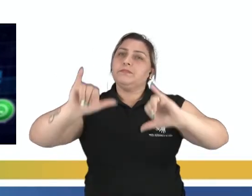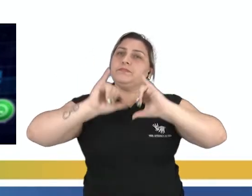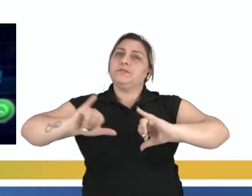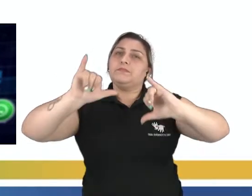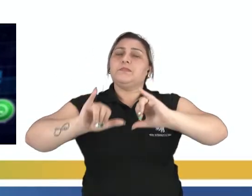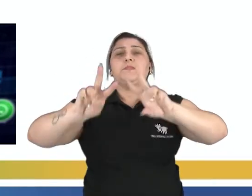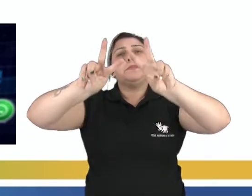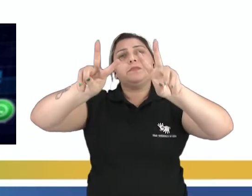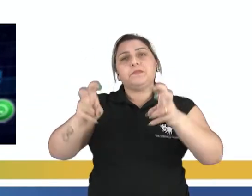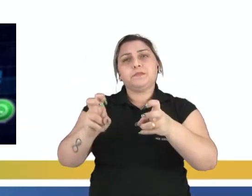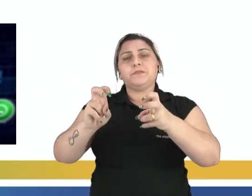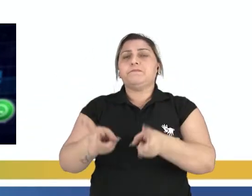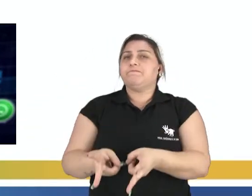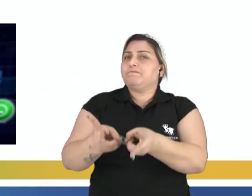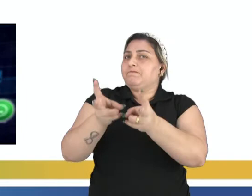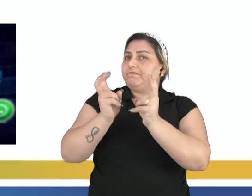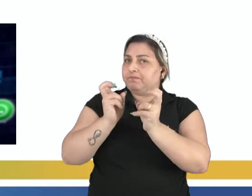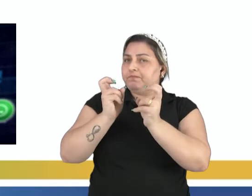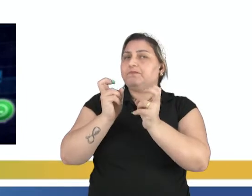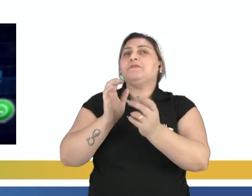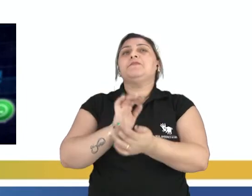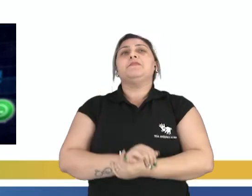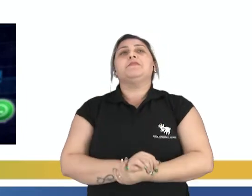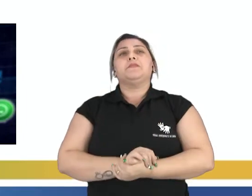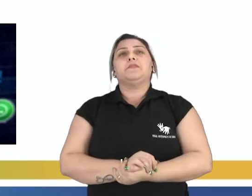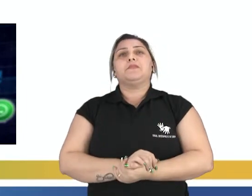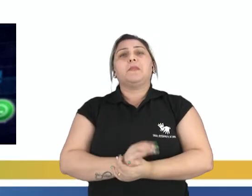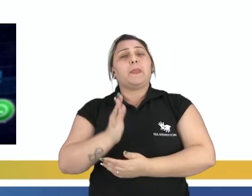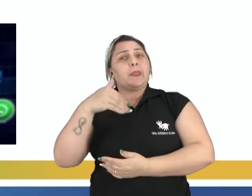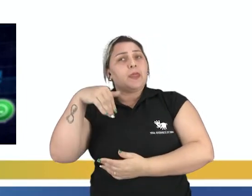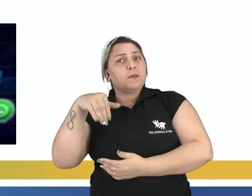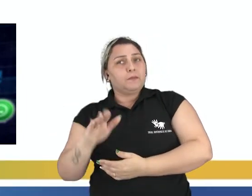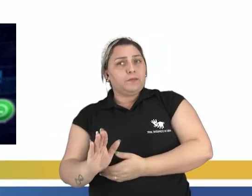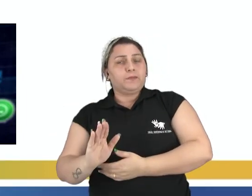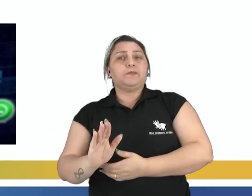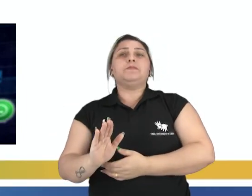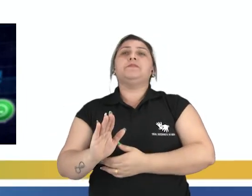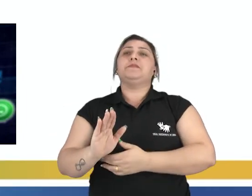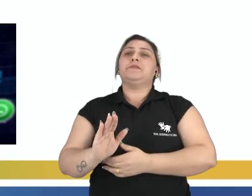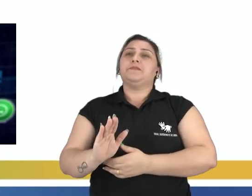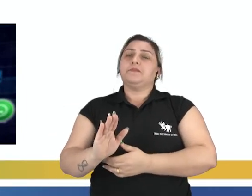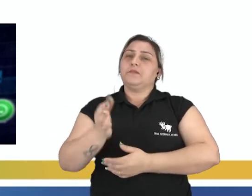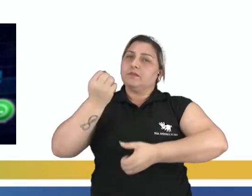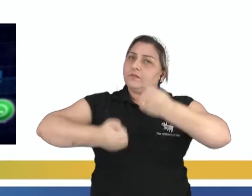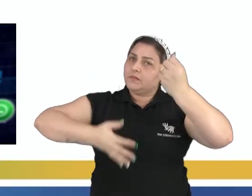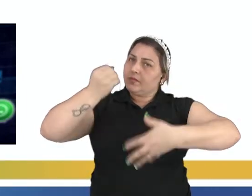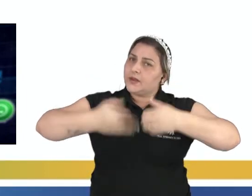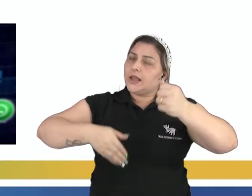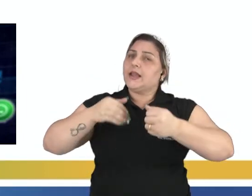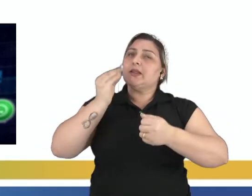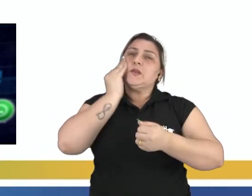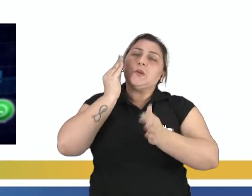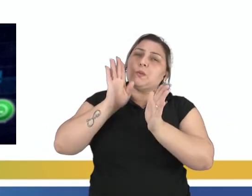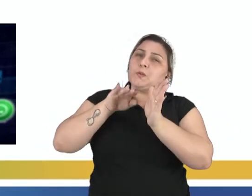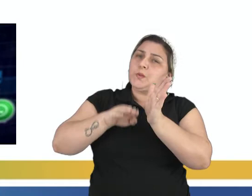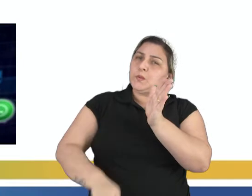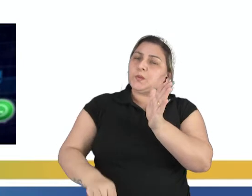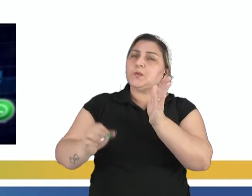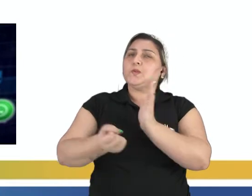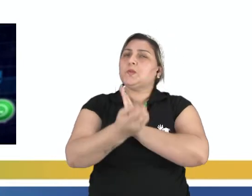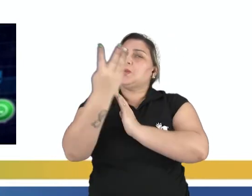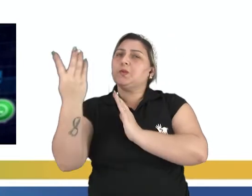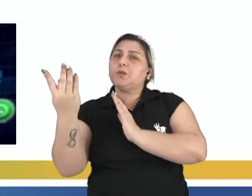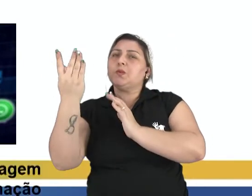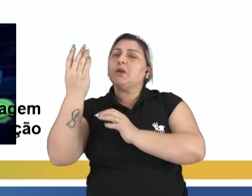Pelo título dela a gente percebe que esse ponto é o mais tratado, né? Tentar diminuir essa quantidade de